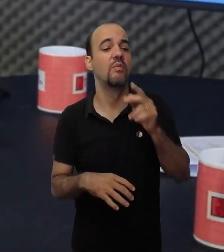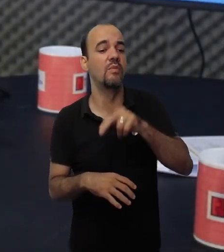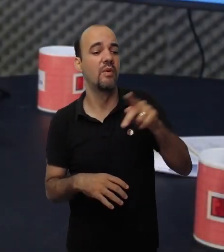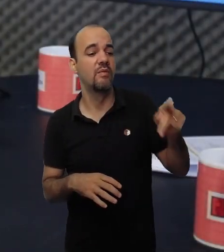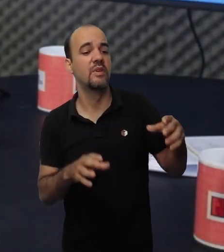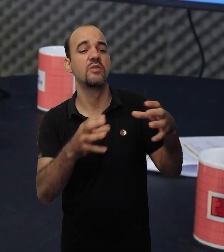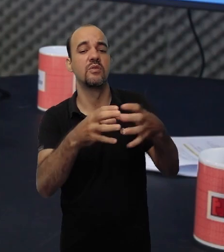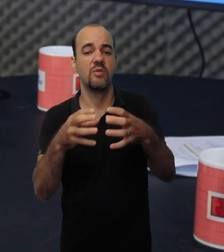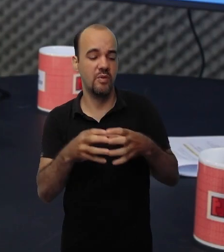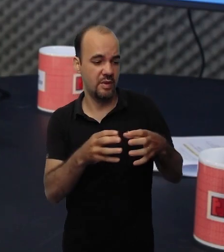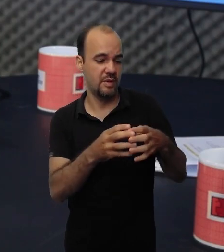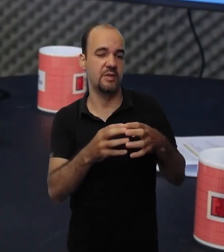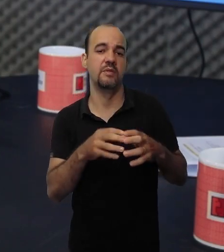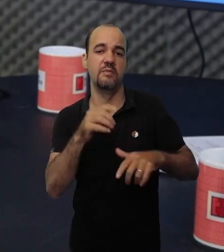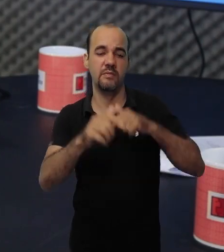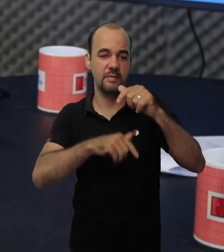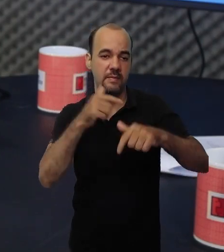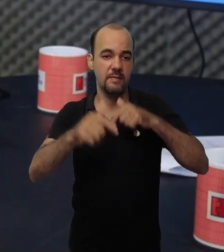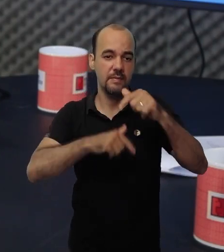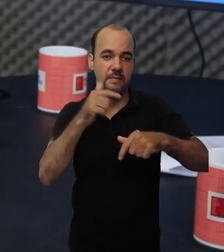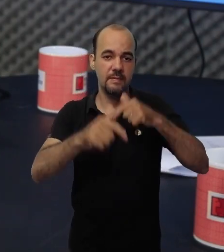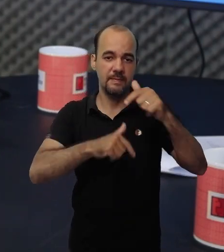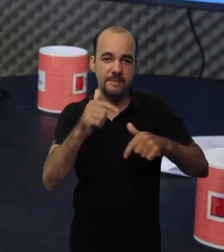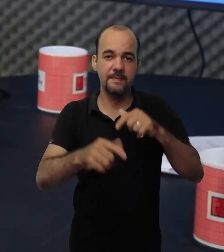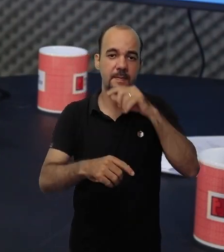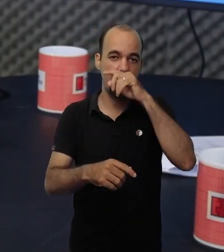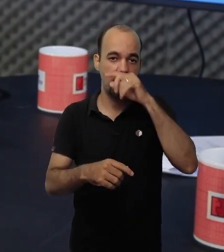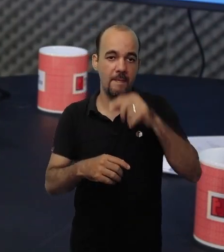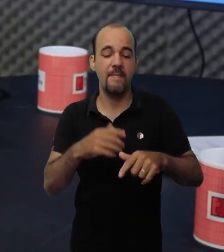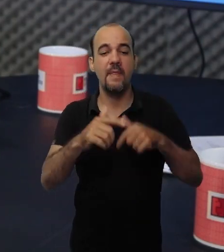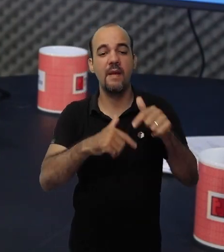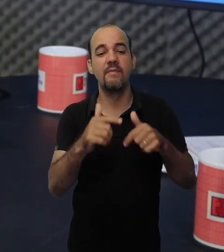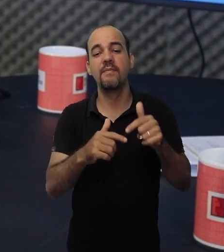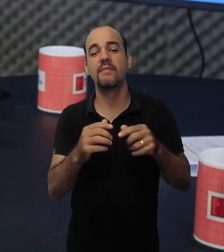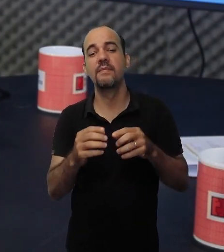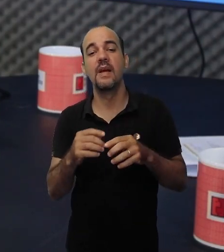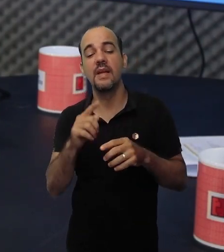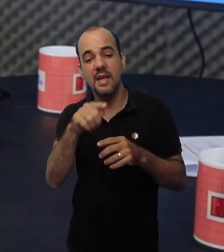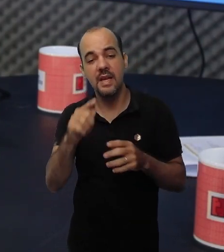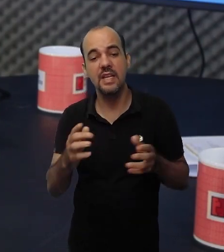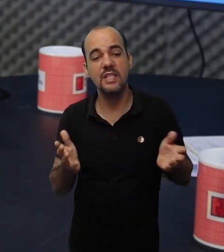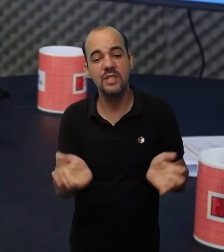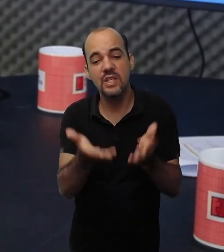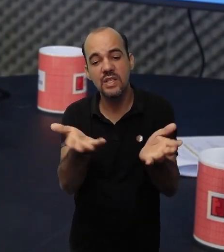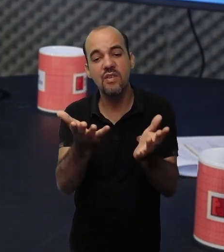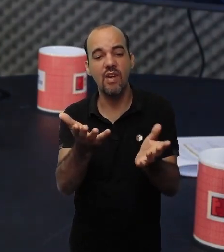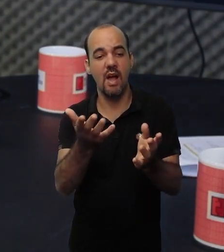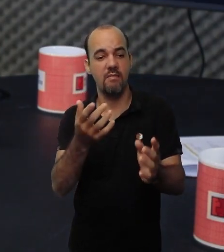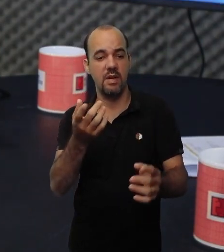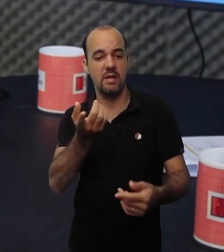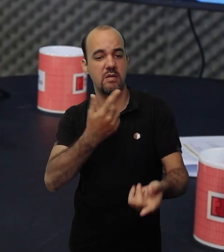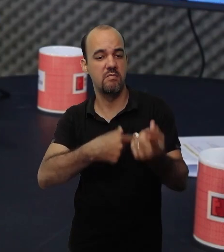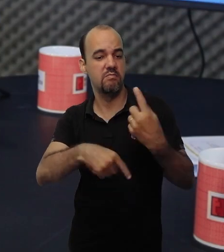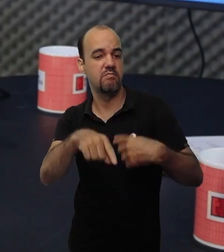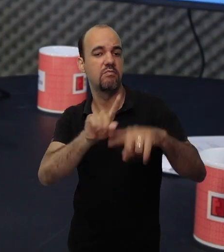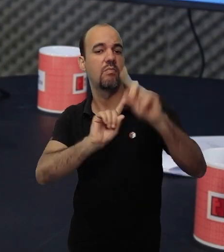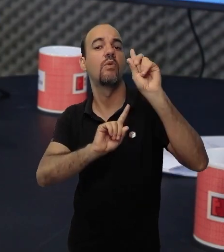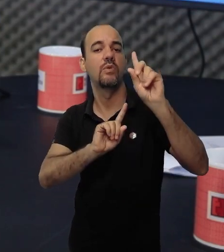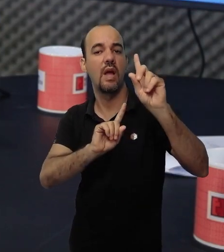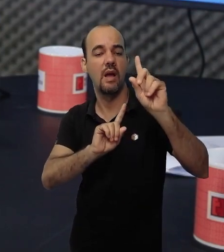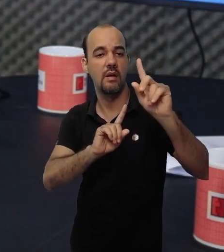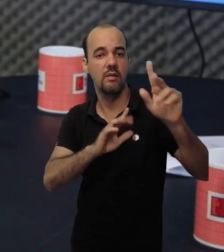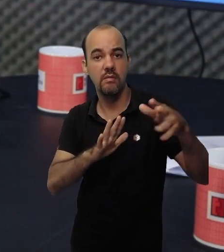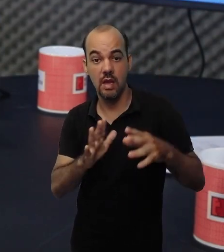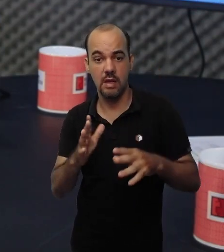nos dedicar, nos esforçar para querer mudar. A mudança, ela não acontece de uma hora para outra. A mudança,